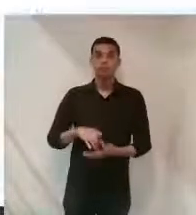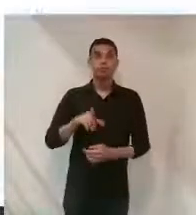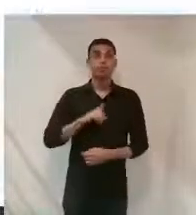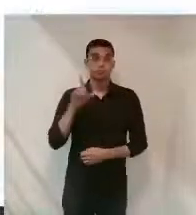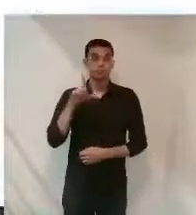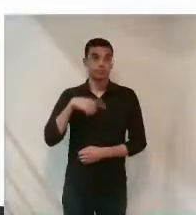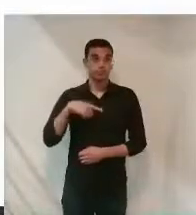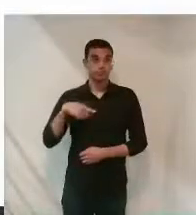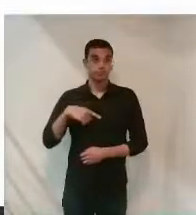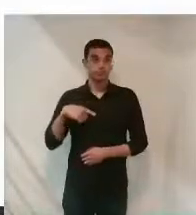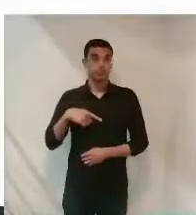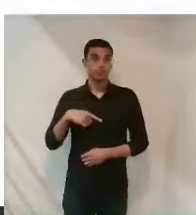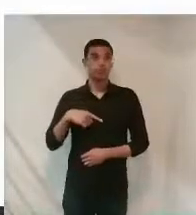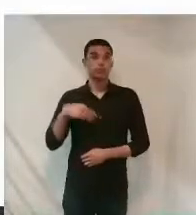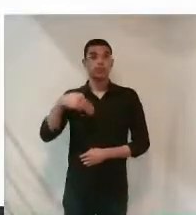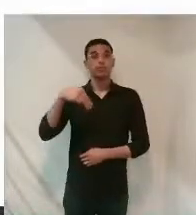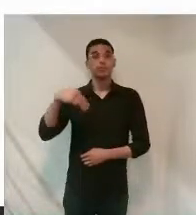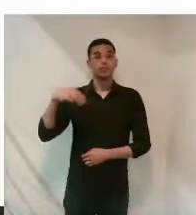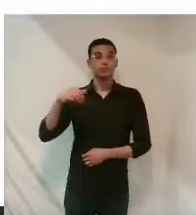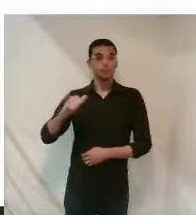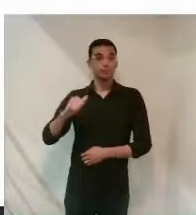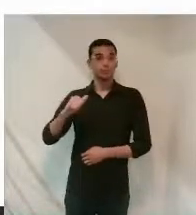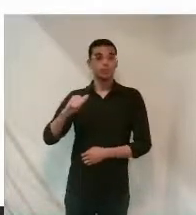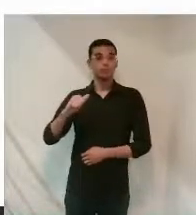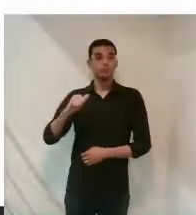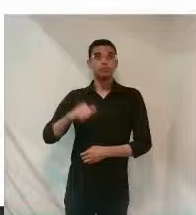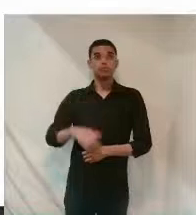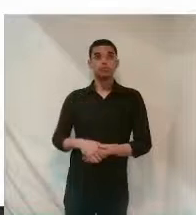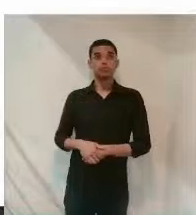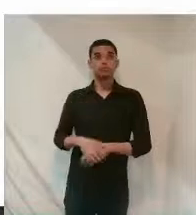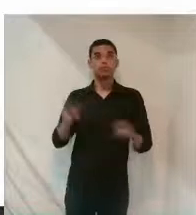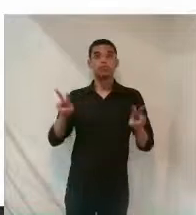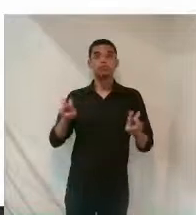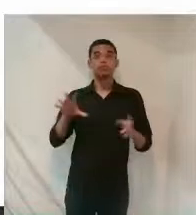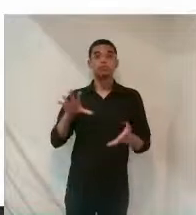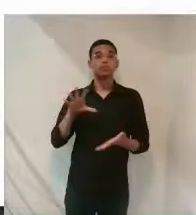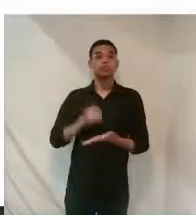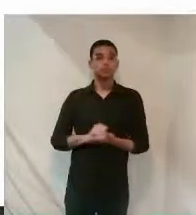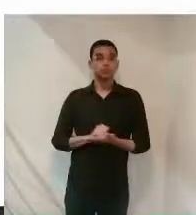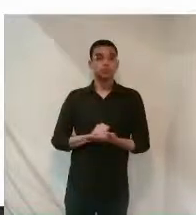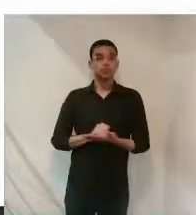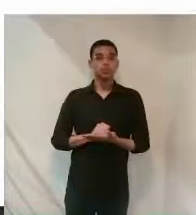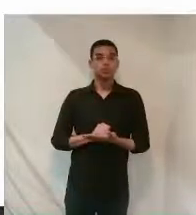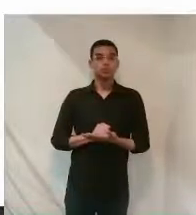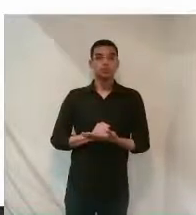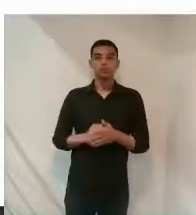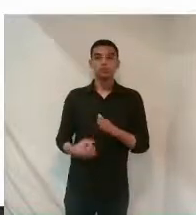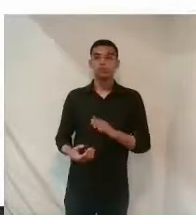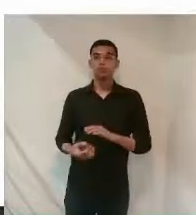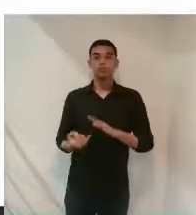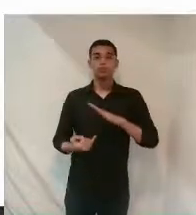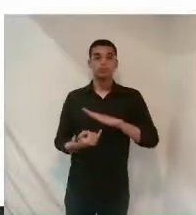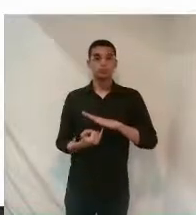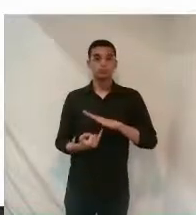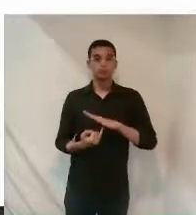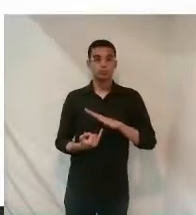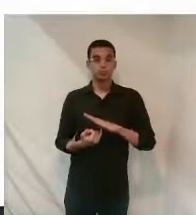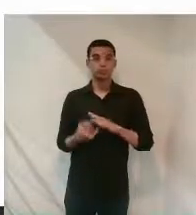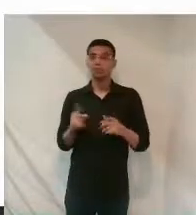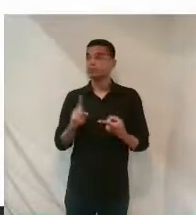o deferimento do MMA quanto ao cadastro do Instituto Rever junto ao SINIR e também